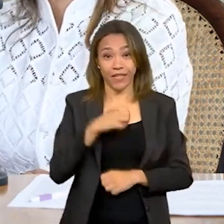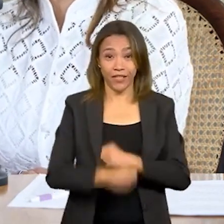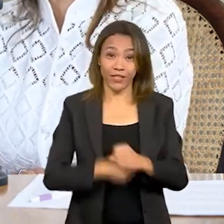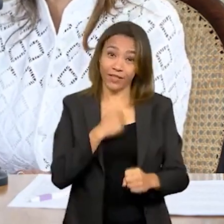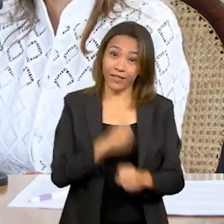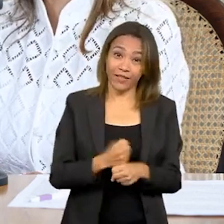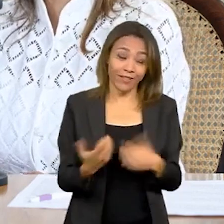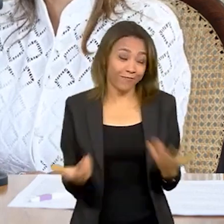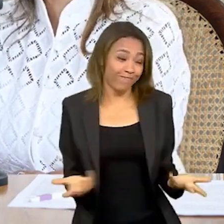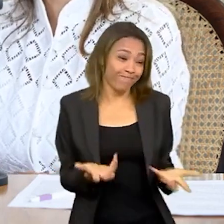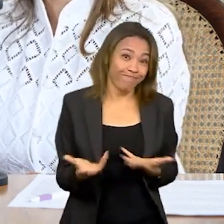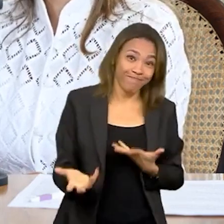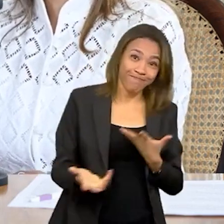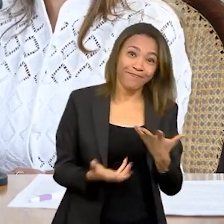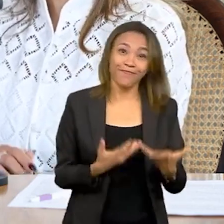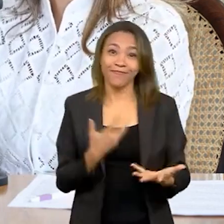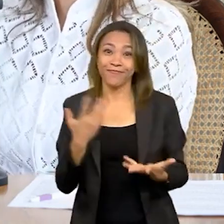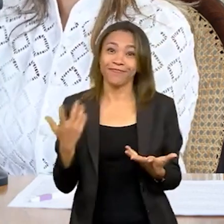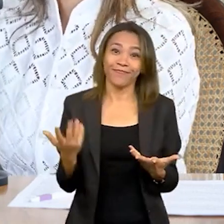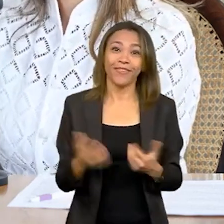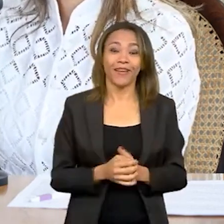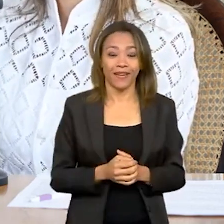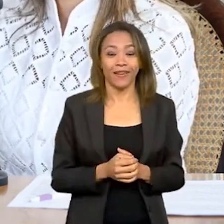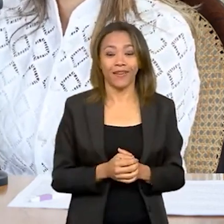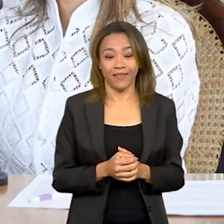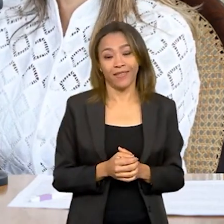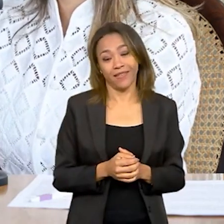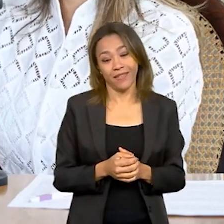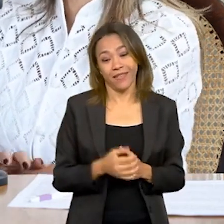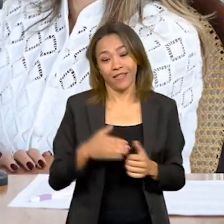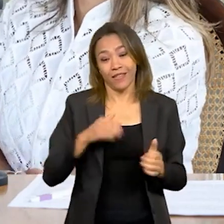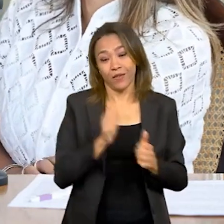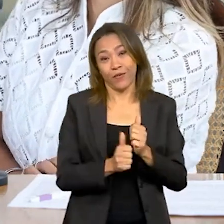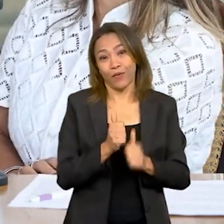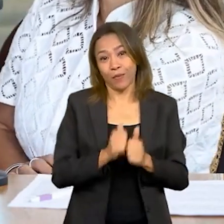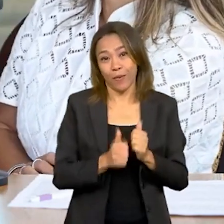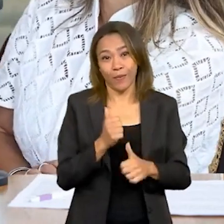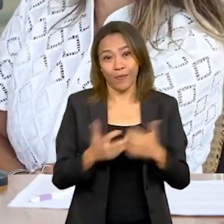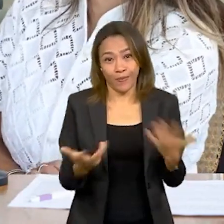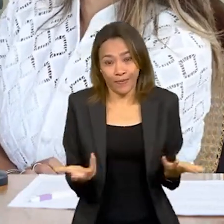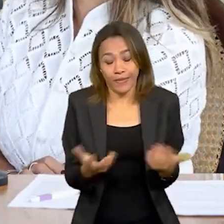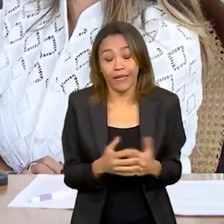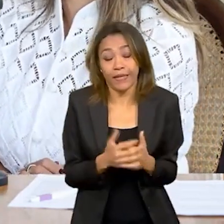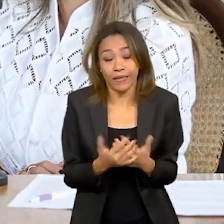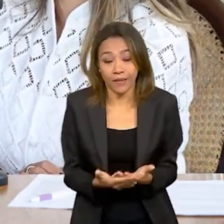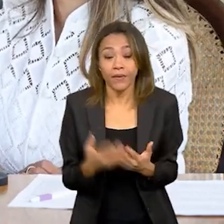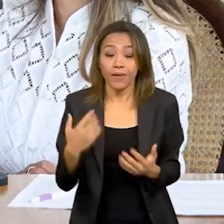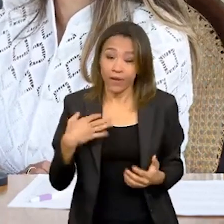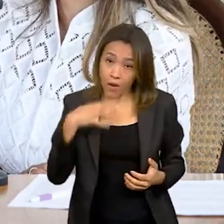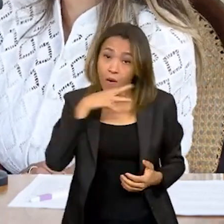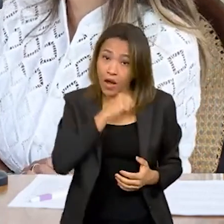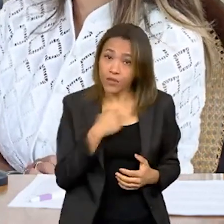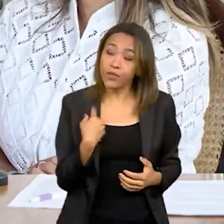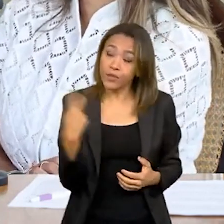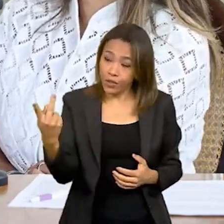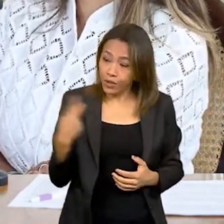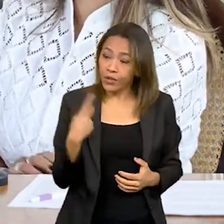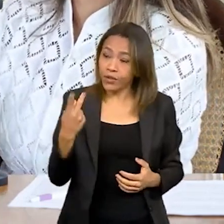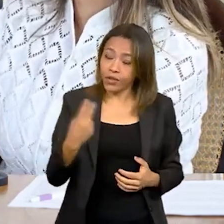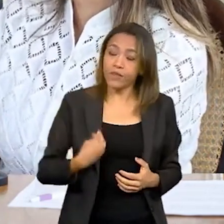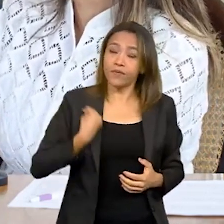então então passou raspando de ano Aquele nota cinco então ah eu acho que a gente vive bem eu acho que a gente poderia ser